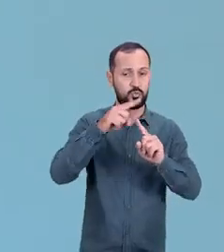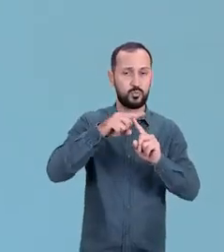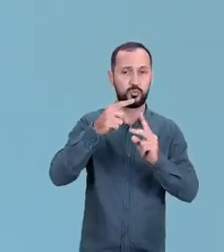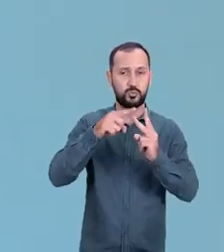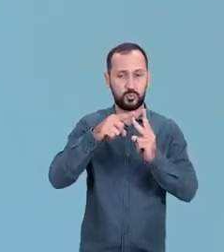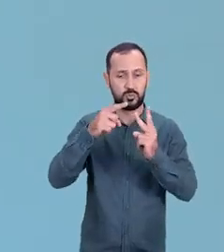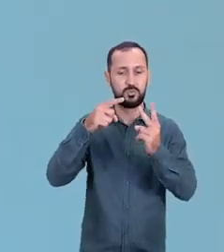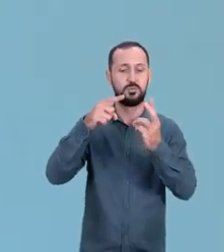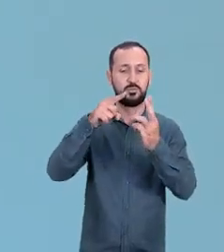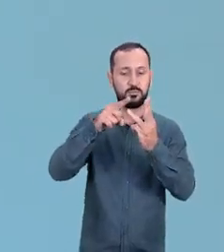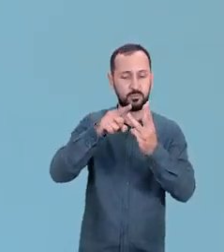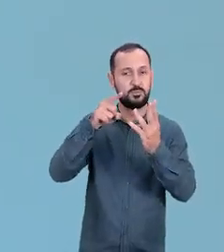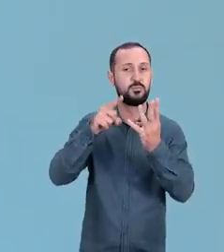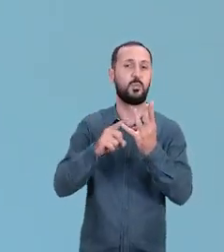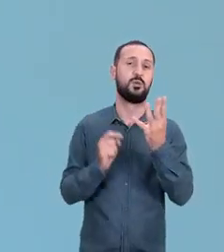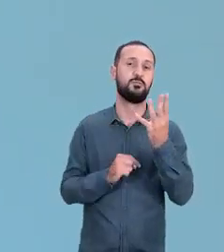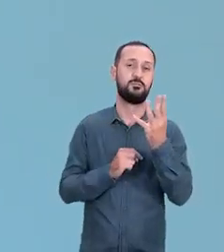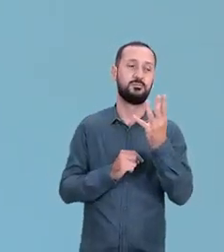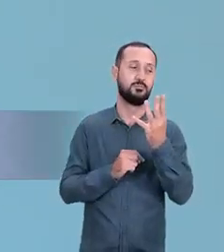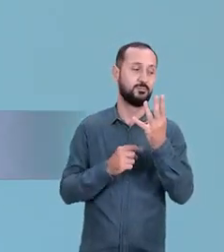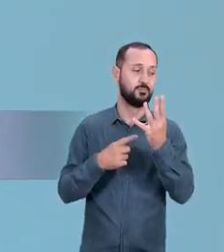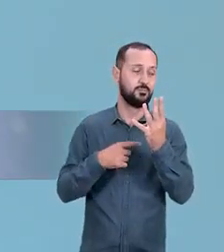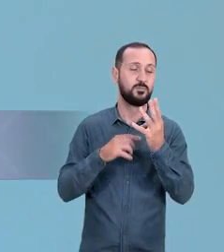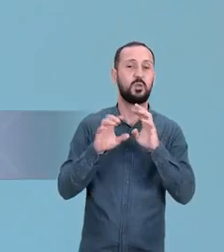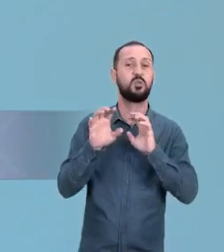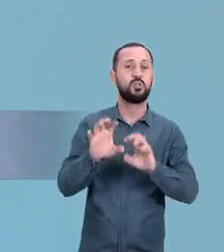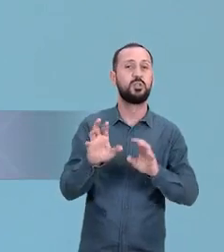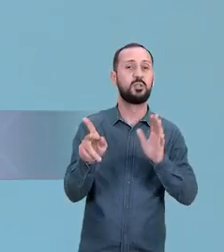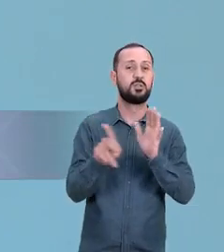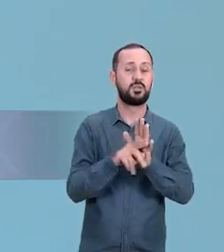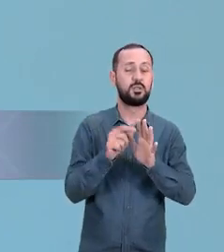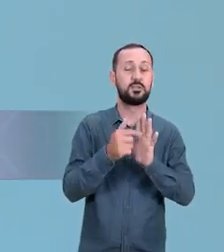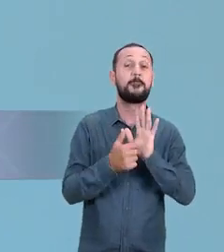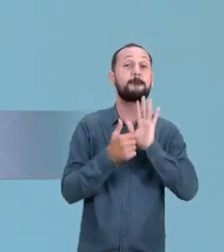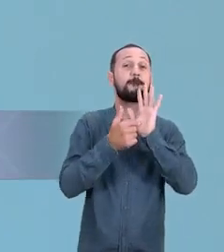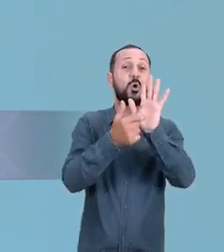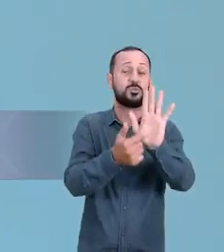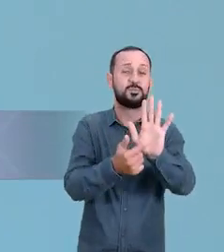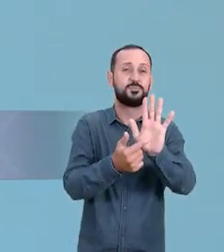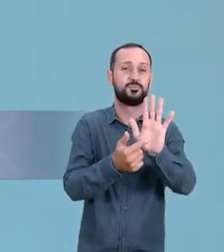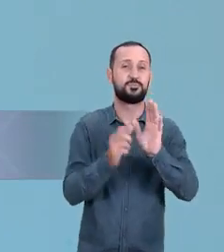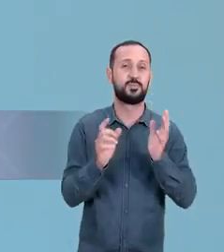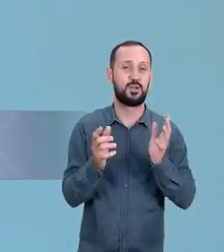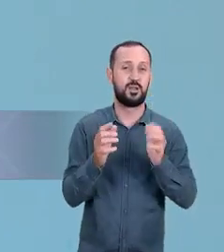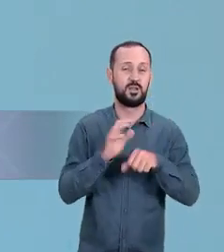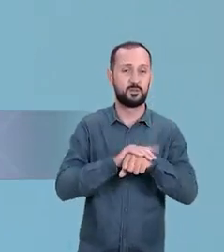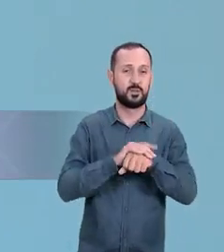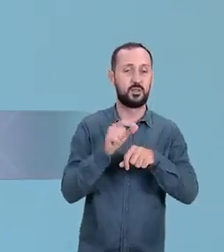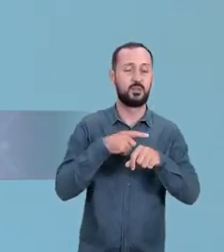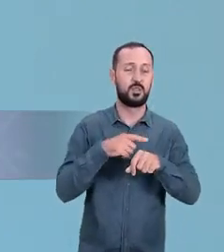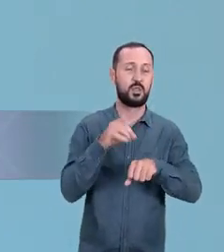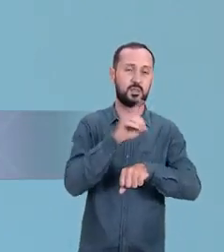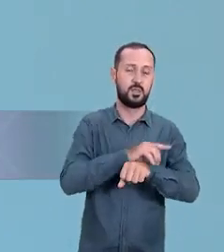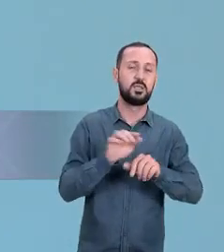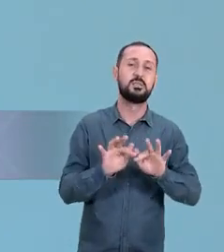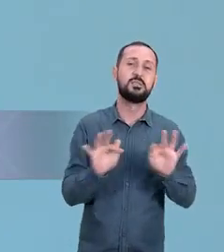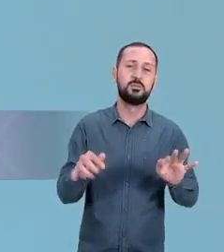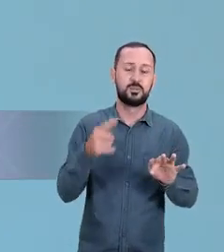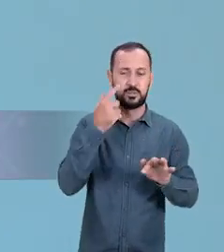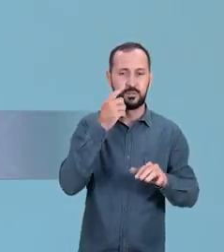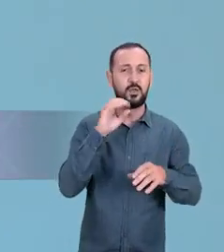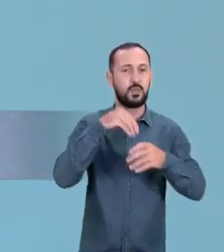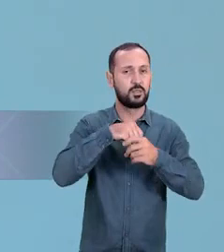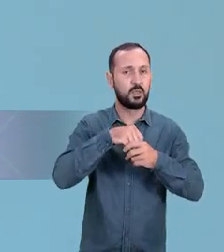4. E temos três formas de manifestação da doença, que é a dengue simples, que é essa que a gente